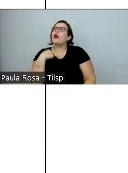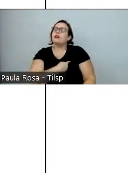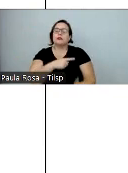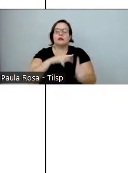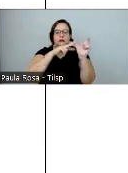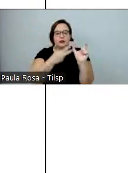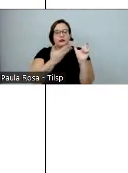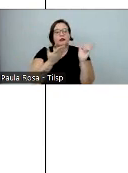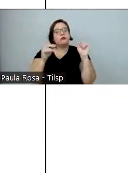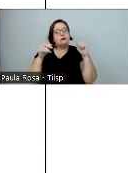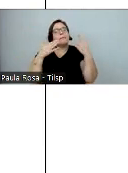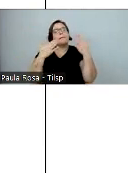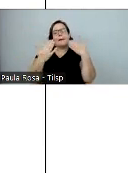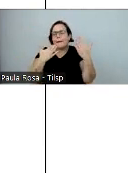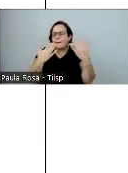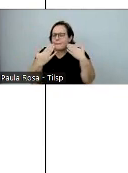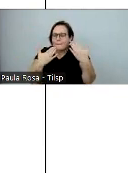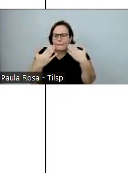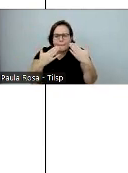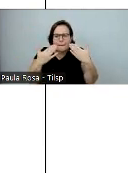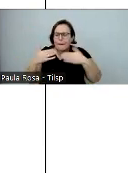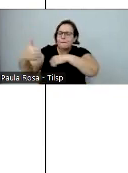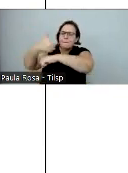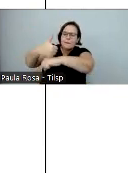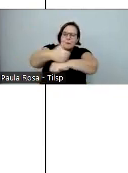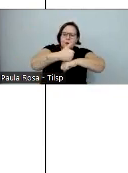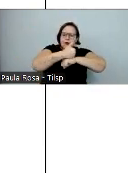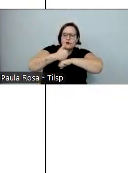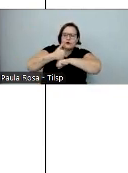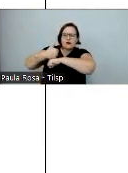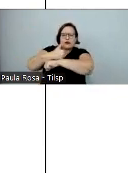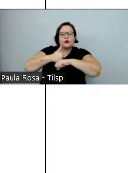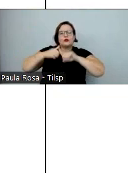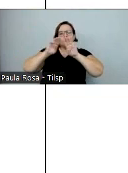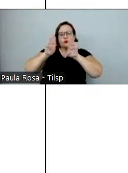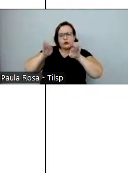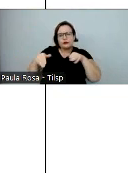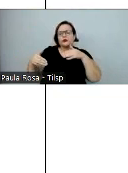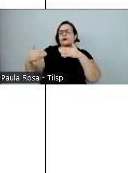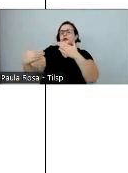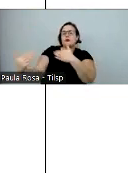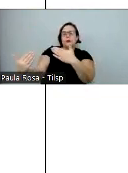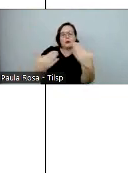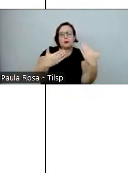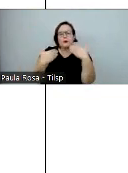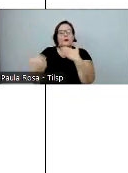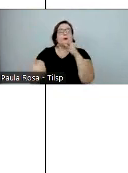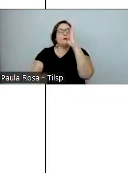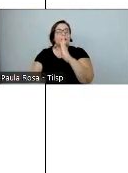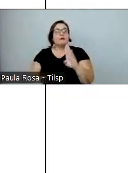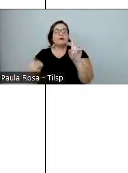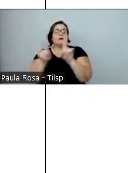uma definição que foi amplamente discutida entre os profissionais museus inclusive no caso do Brasil envolvendo membros de comunidade